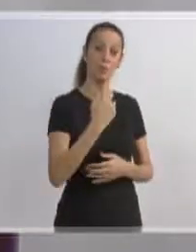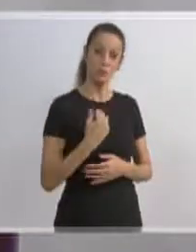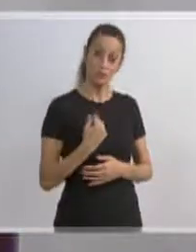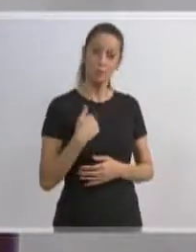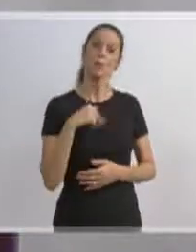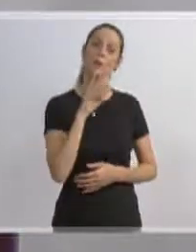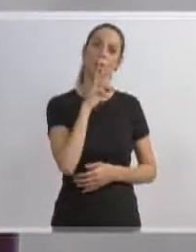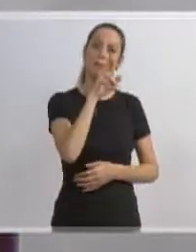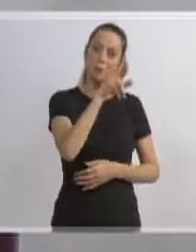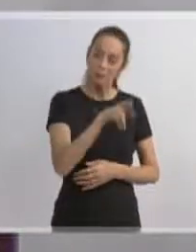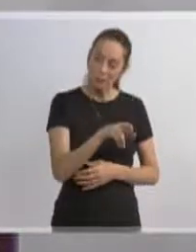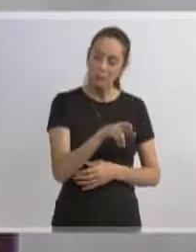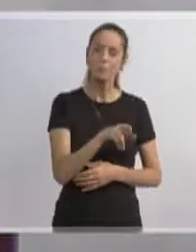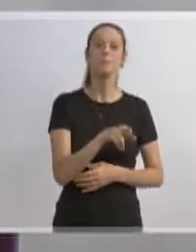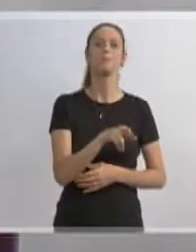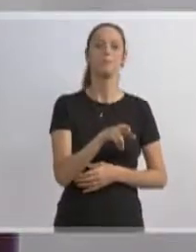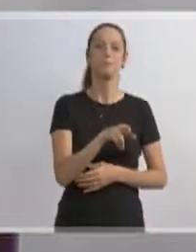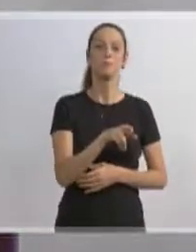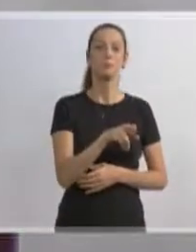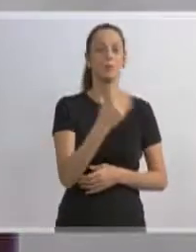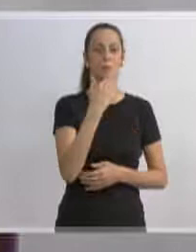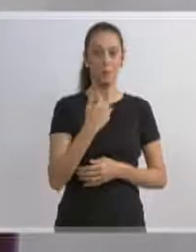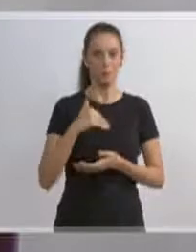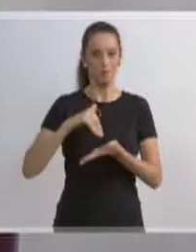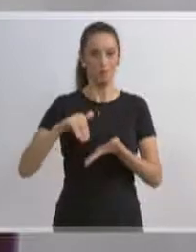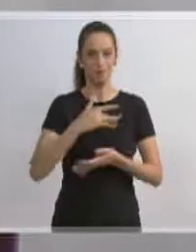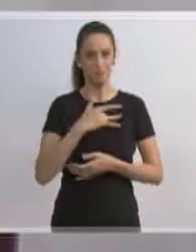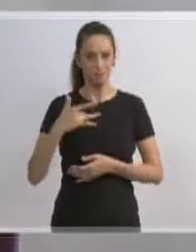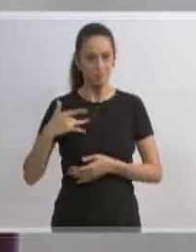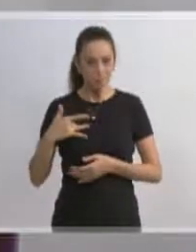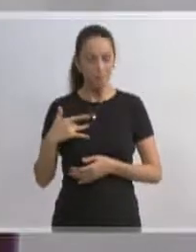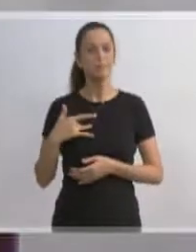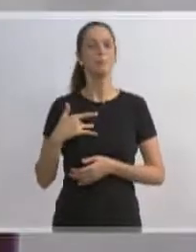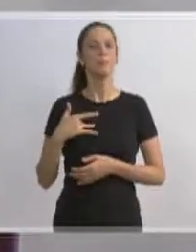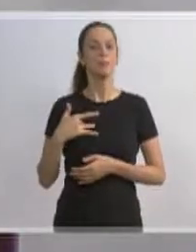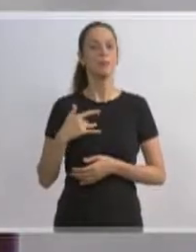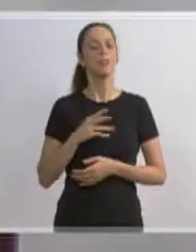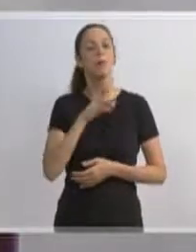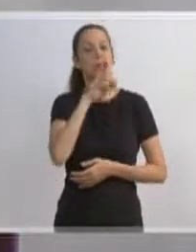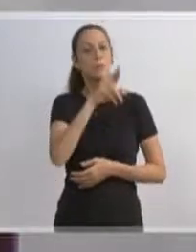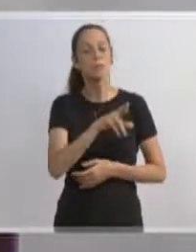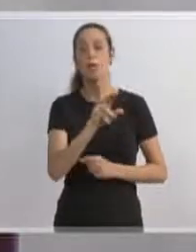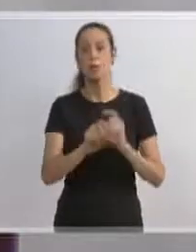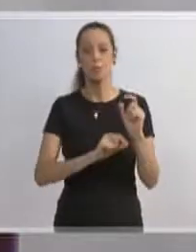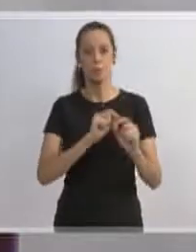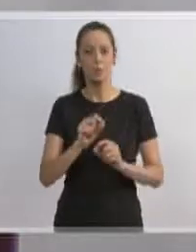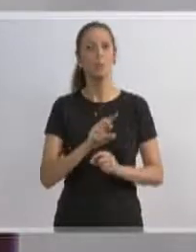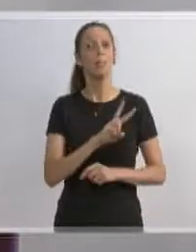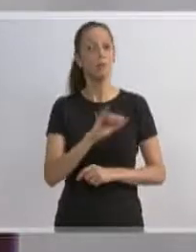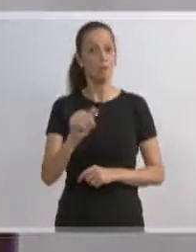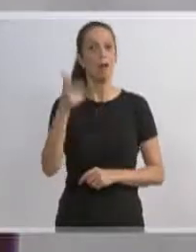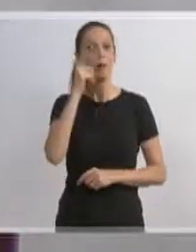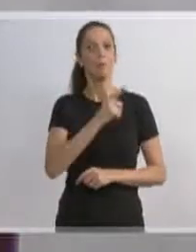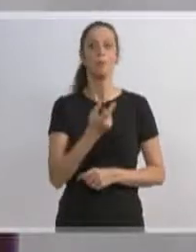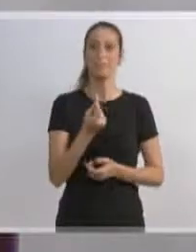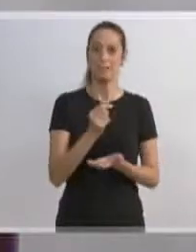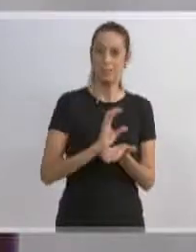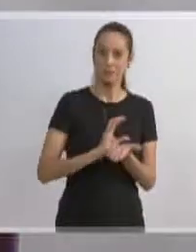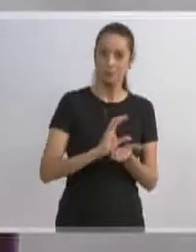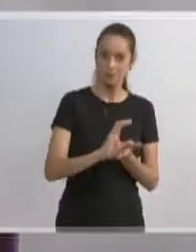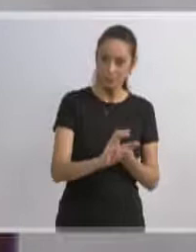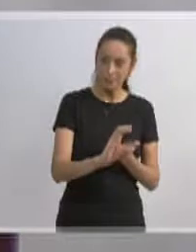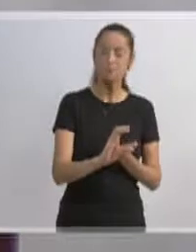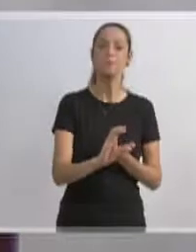por vossa senhoria perante essa Secretaria Municipal de Promoção de Saúde, cumpro informar que a previsão orçamentária para a política de bem-estar